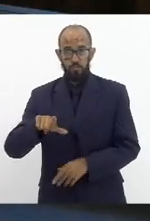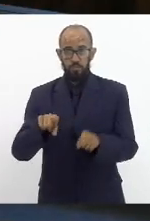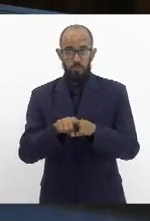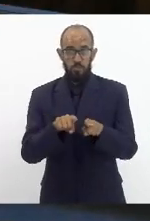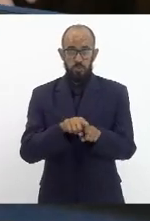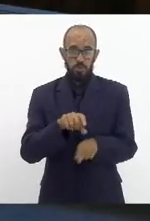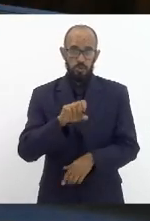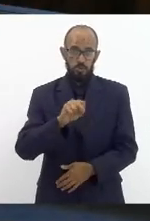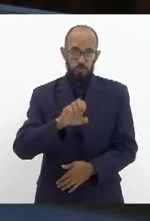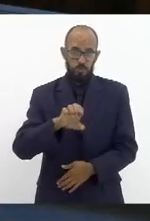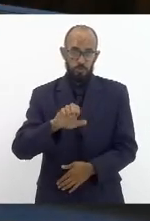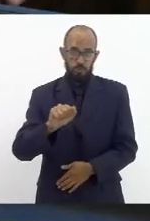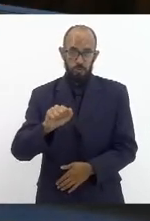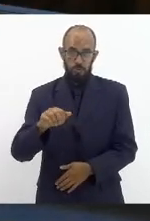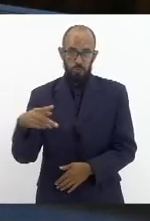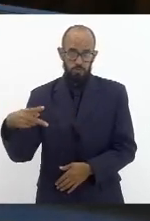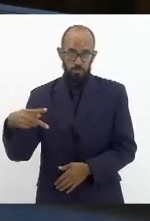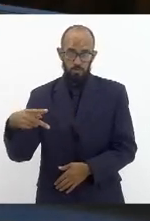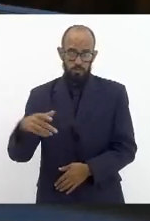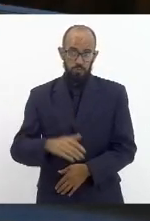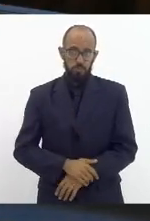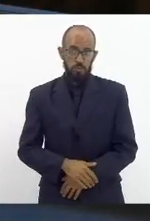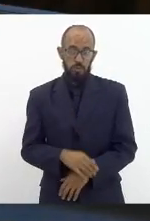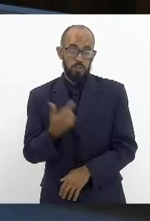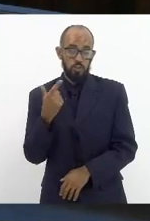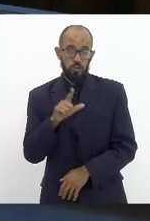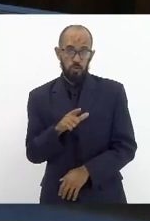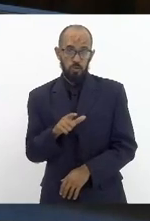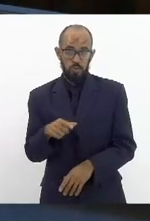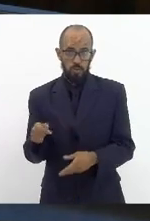fazer um tafão de todos os três concursos, para deixar os candidatos